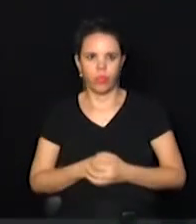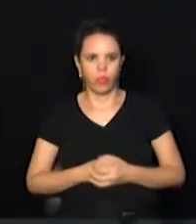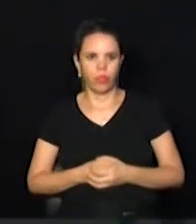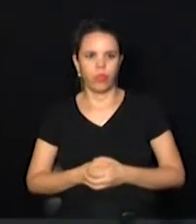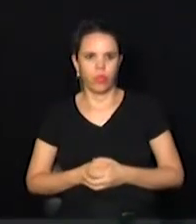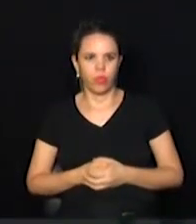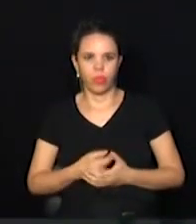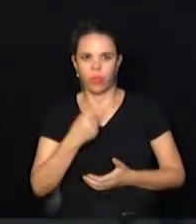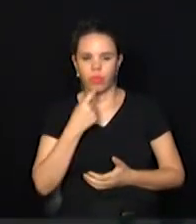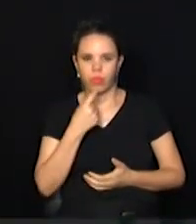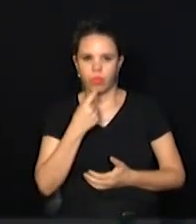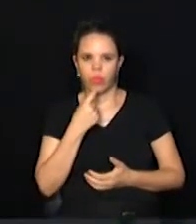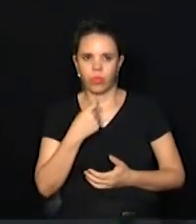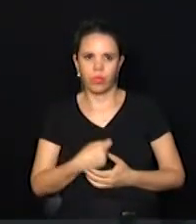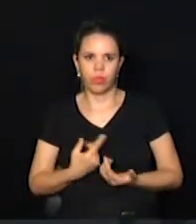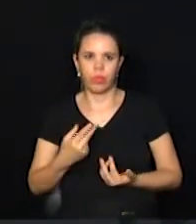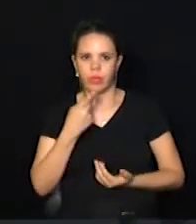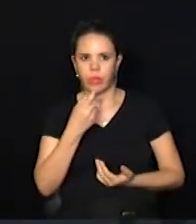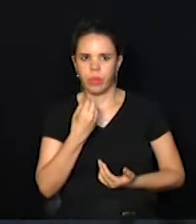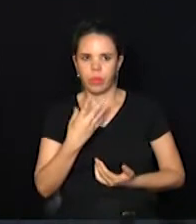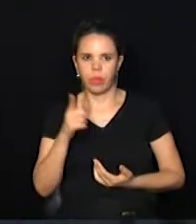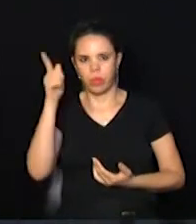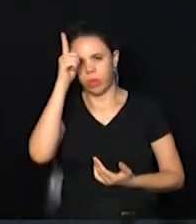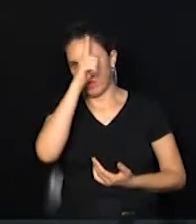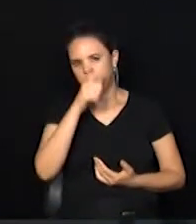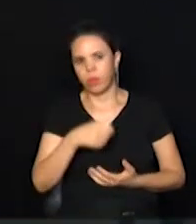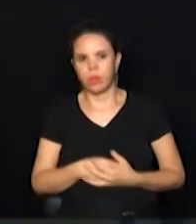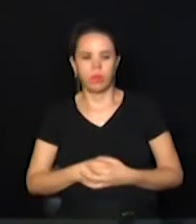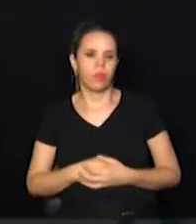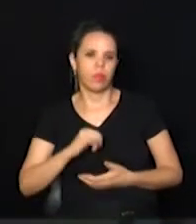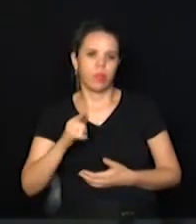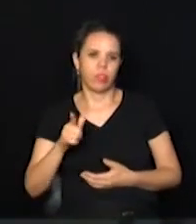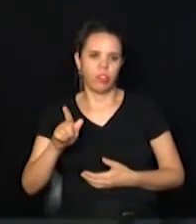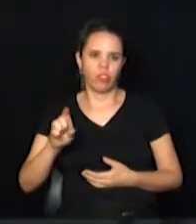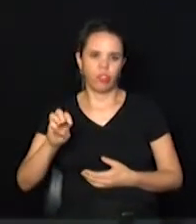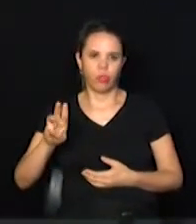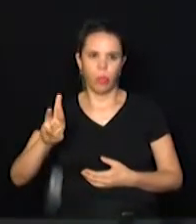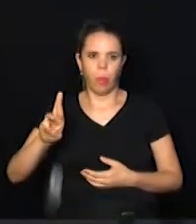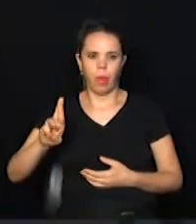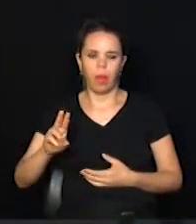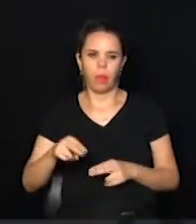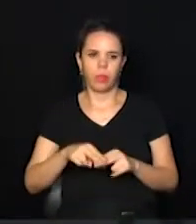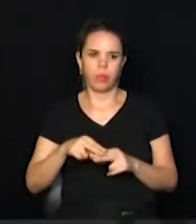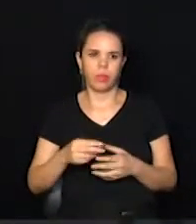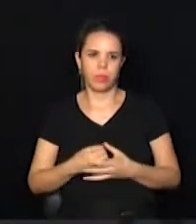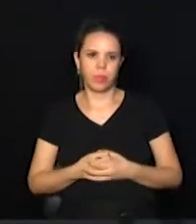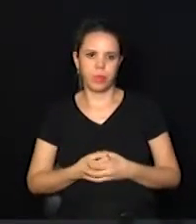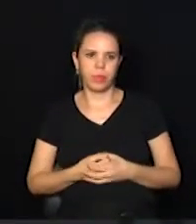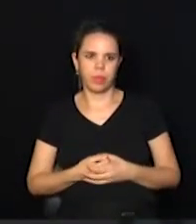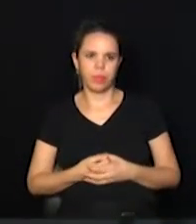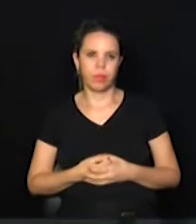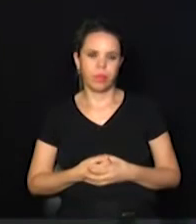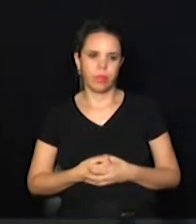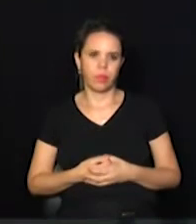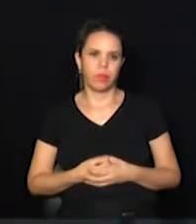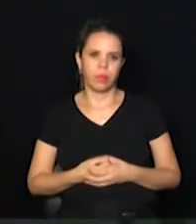de Campinas, né? Como disse muito bem o Gustavo Peta, o Gilmar, e por isso, né, que